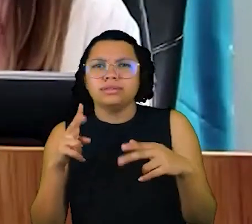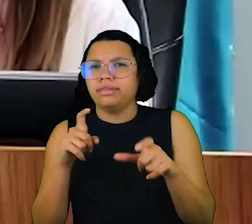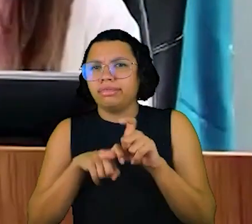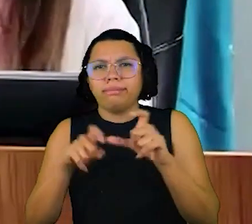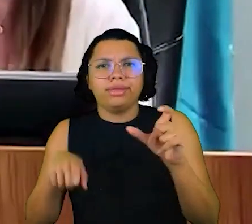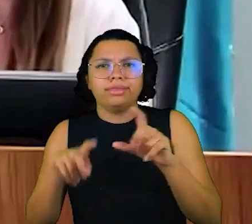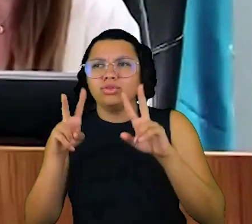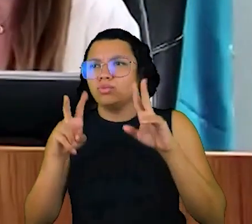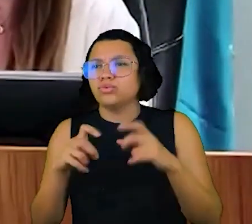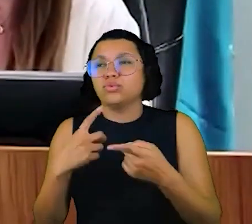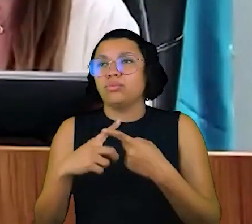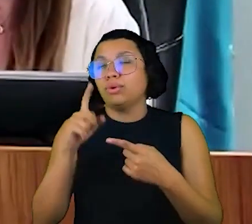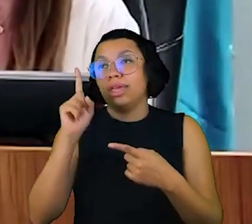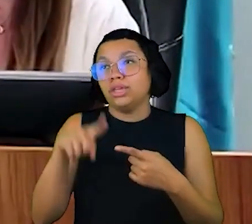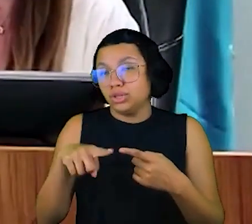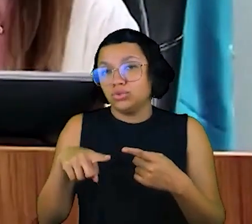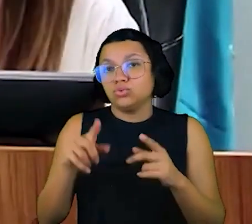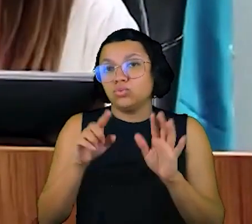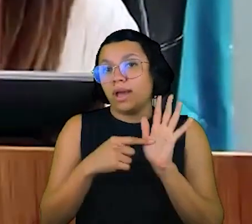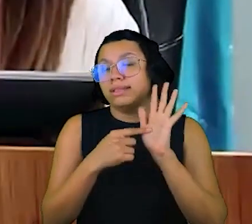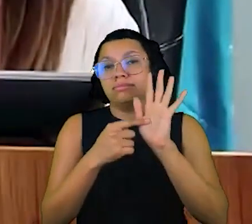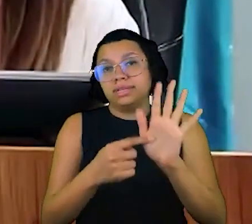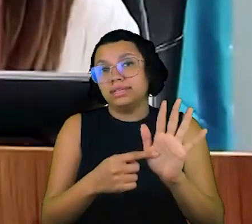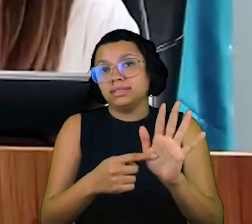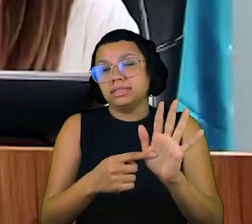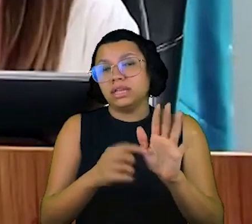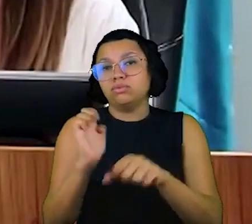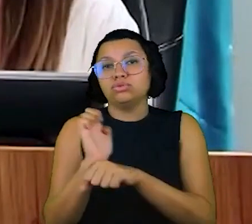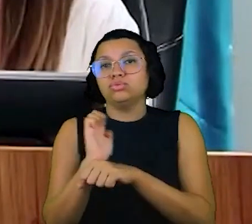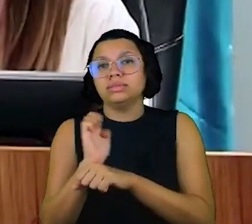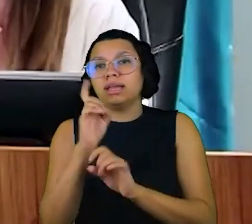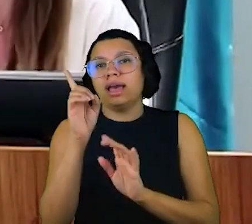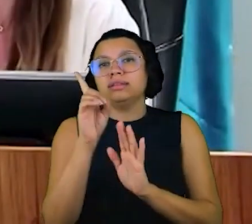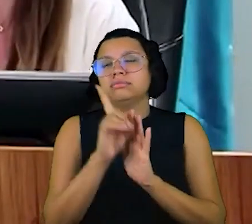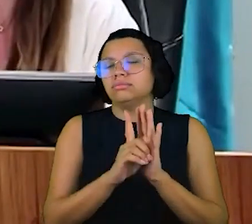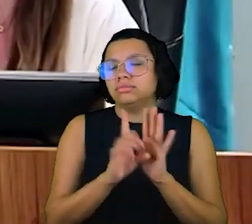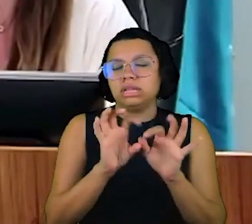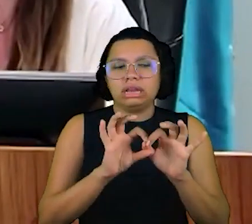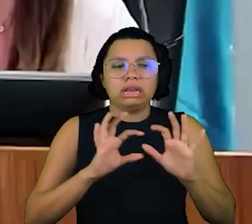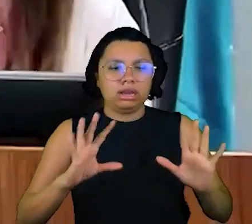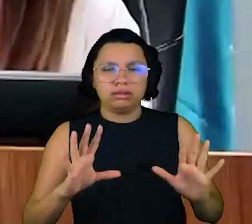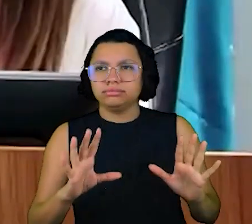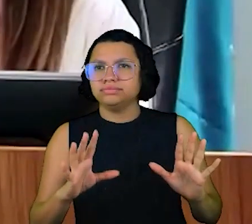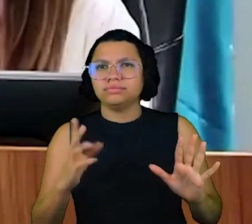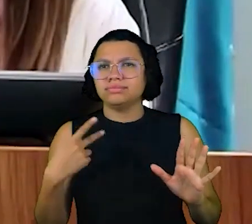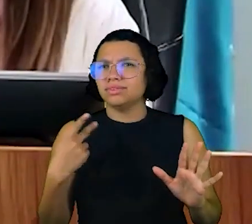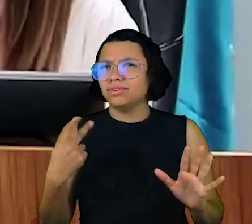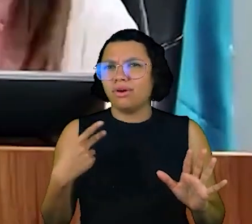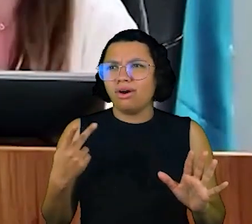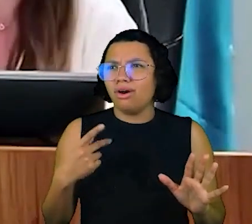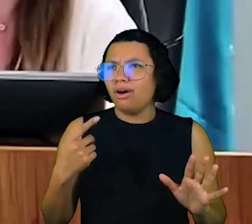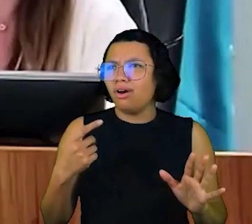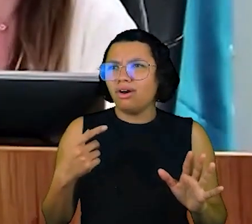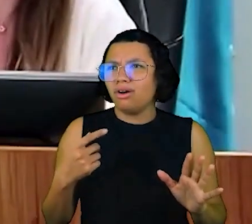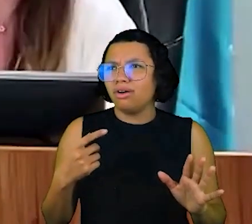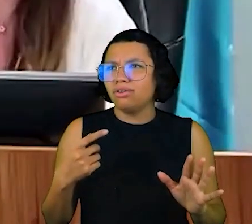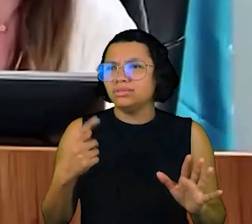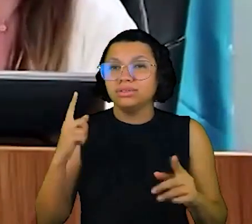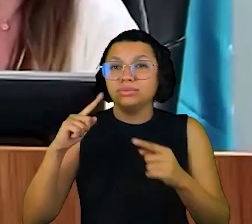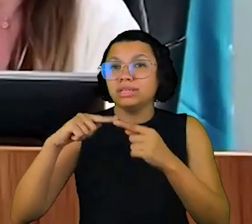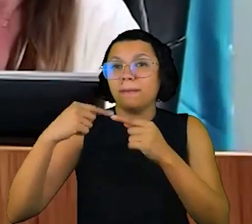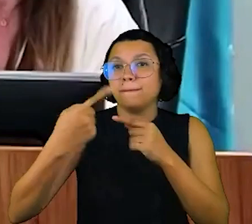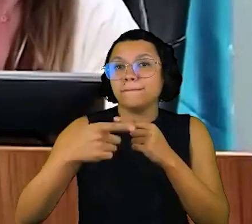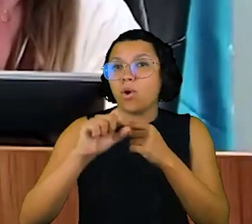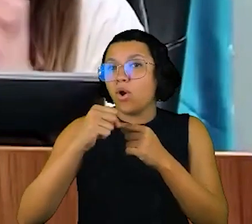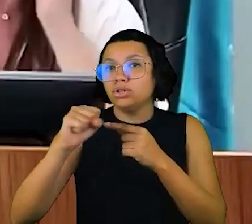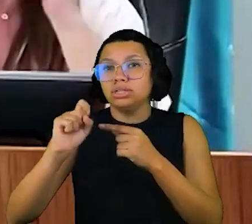lá o que for, porque isso é expressão do Estado Democrático de Direito. Isso é raciocínio elo perdido. Nós não estamos mais